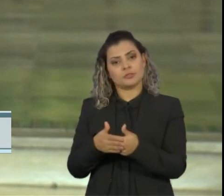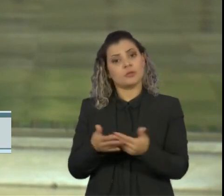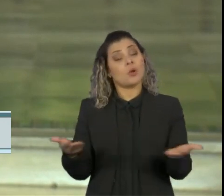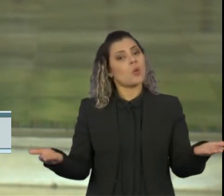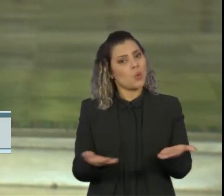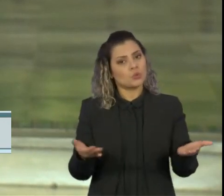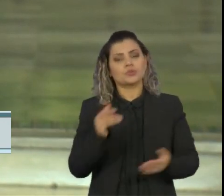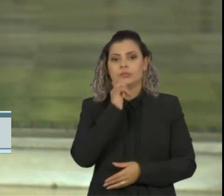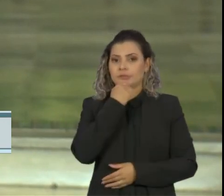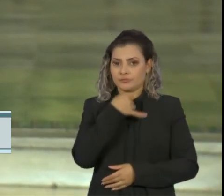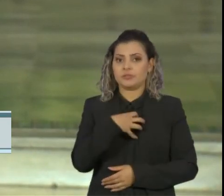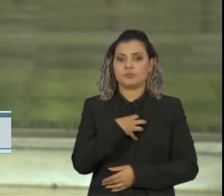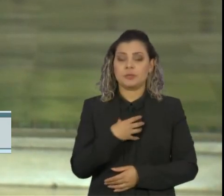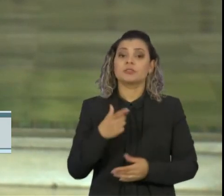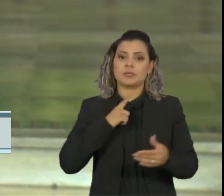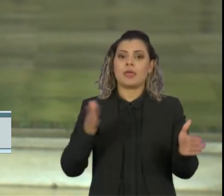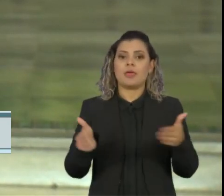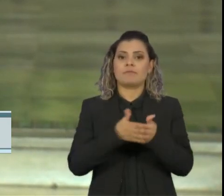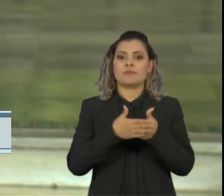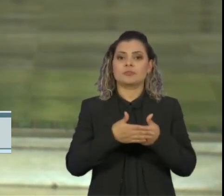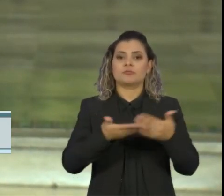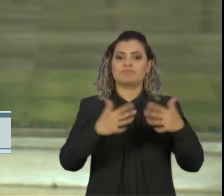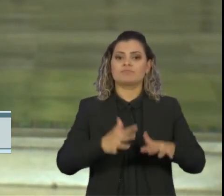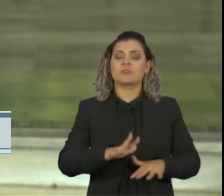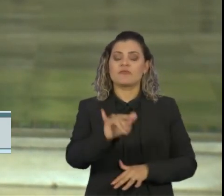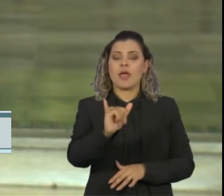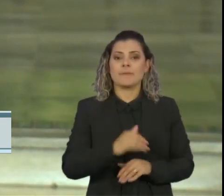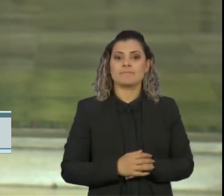infelizmente, temos regressão, devido à